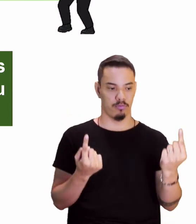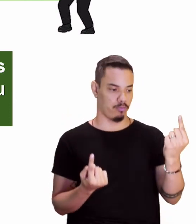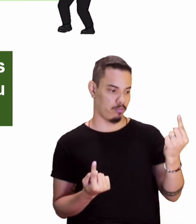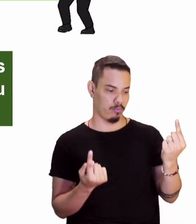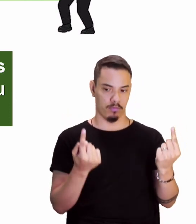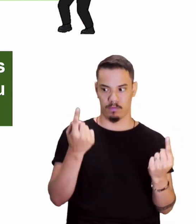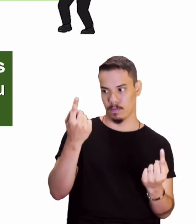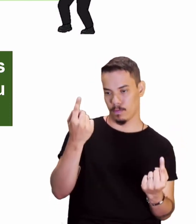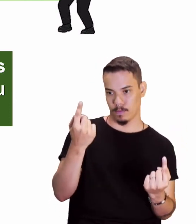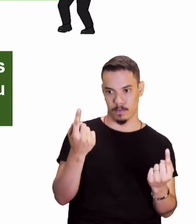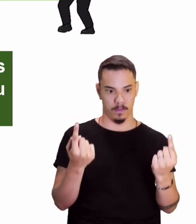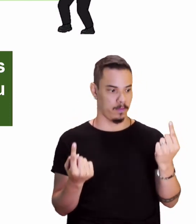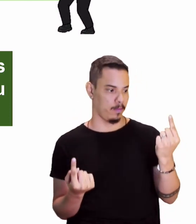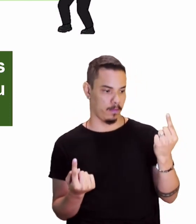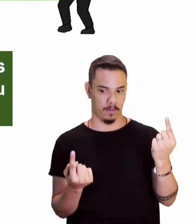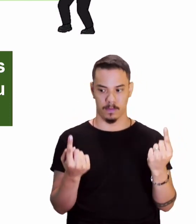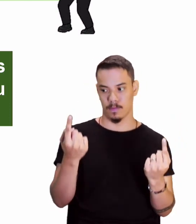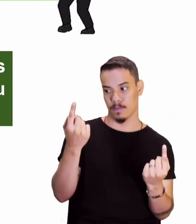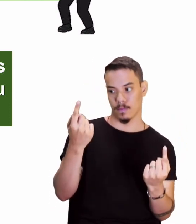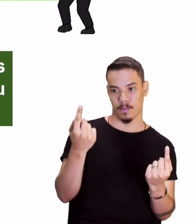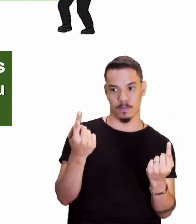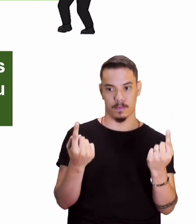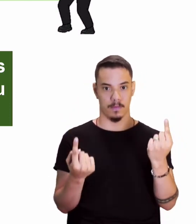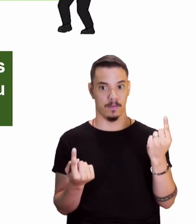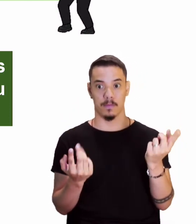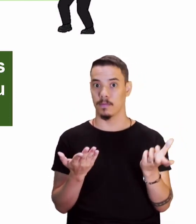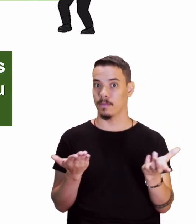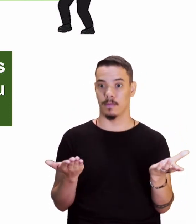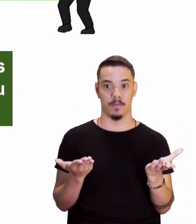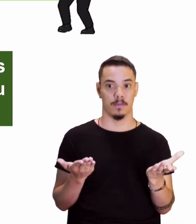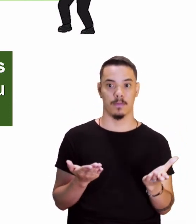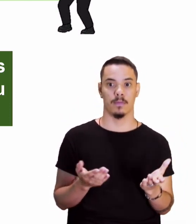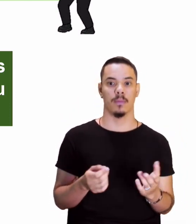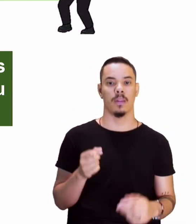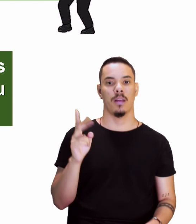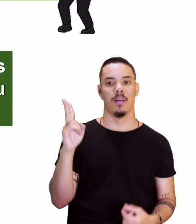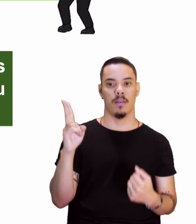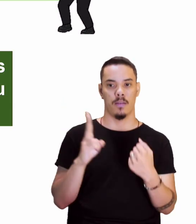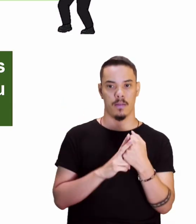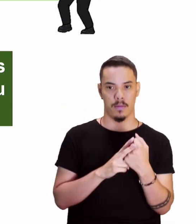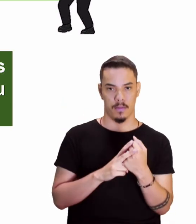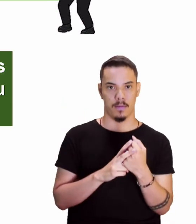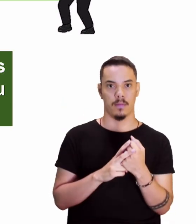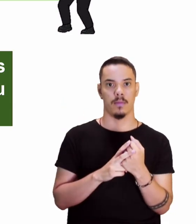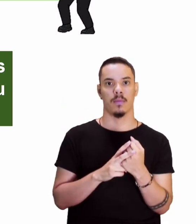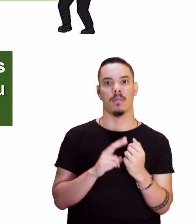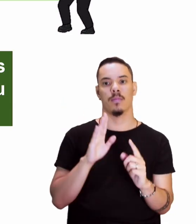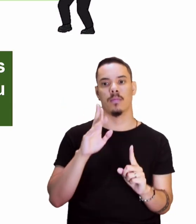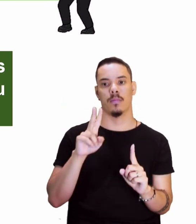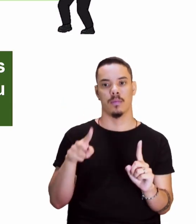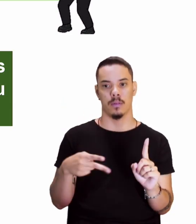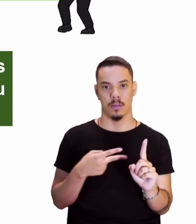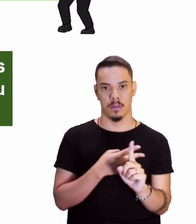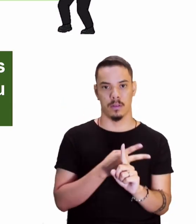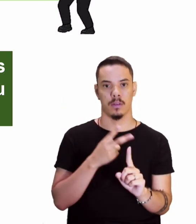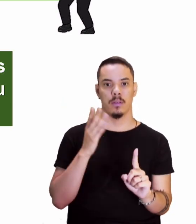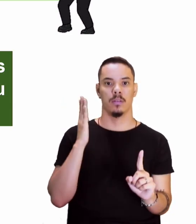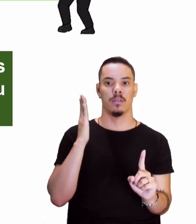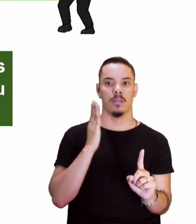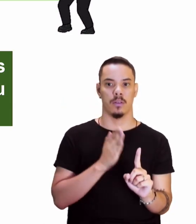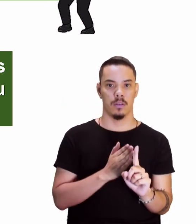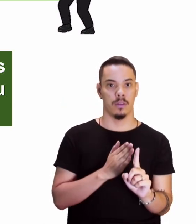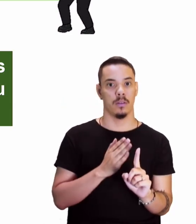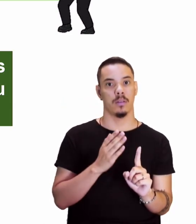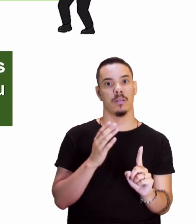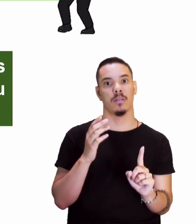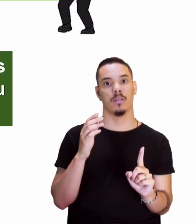de decidir entre uma coisa e outra. Ó, aí ele vai ser verbo transitivo direto e